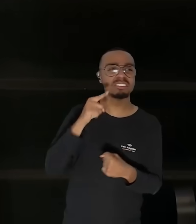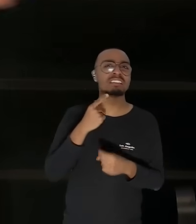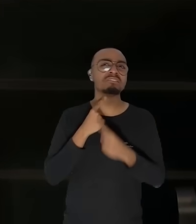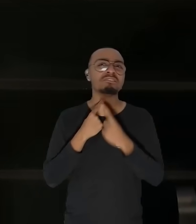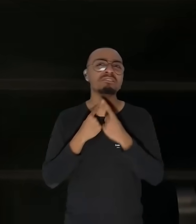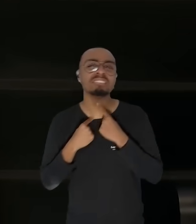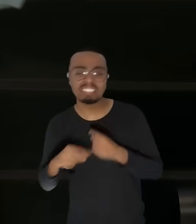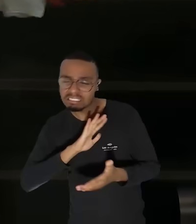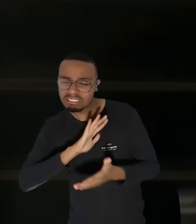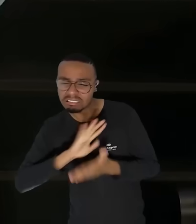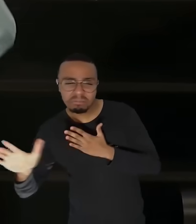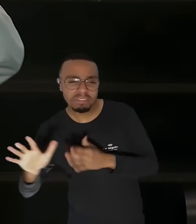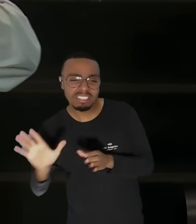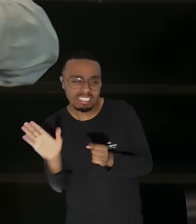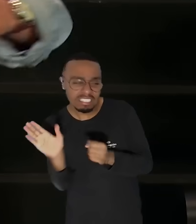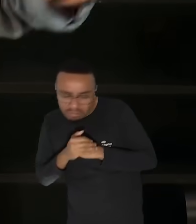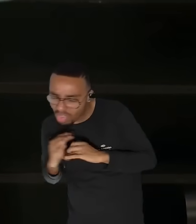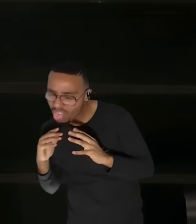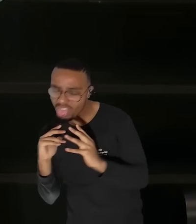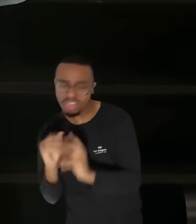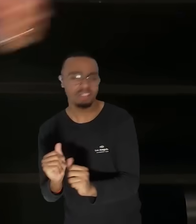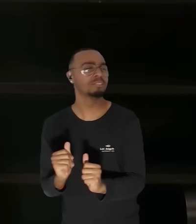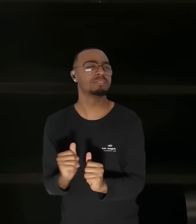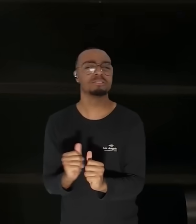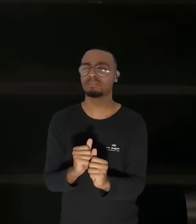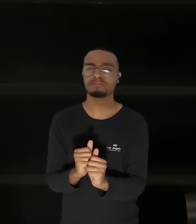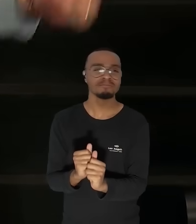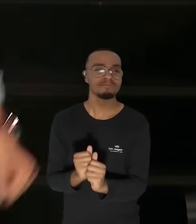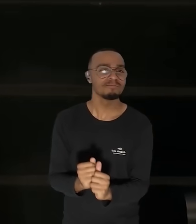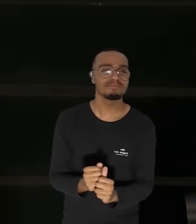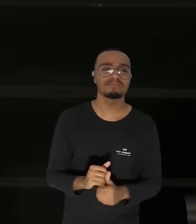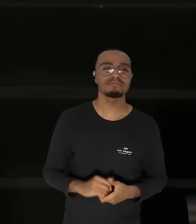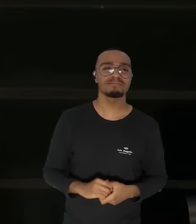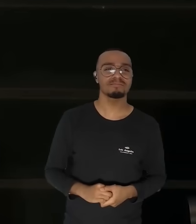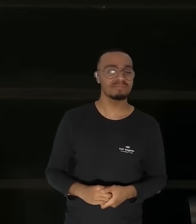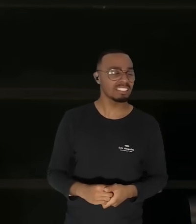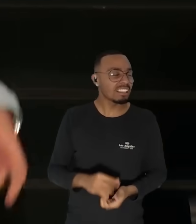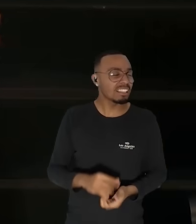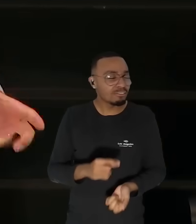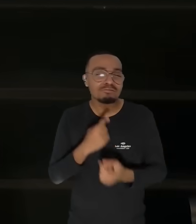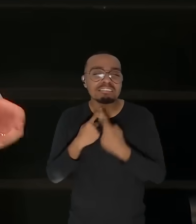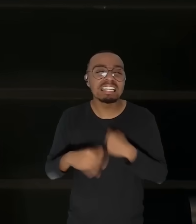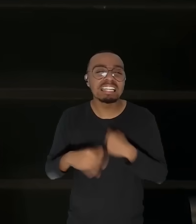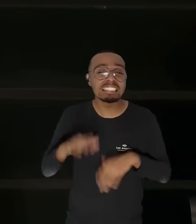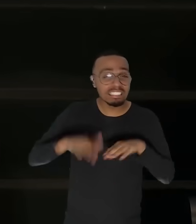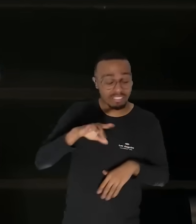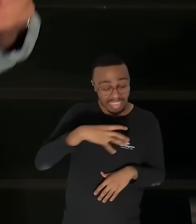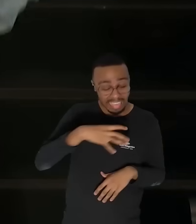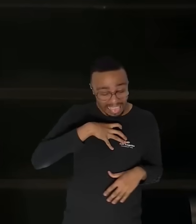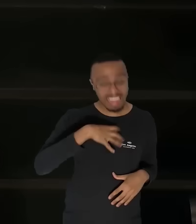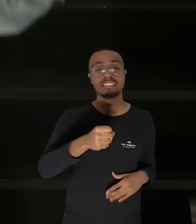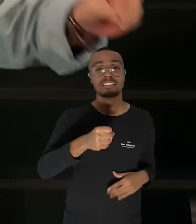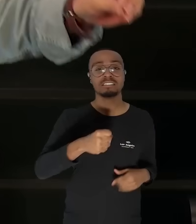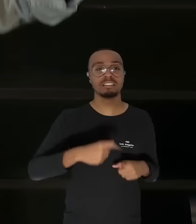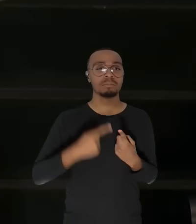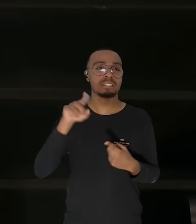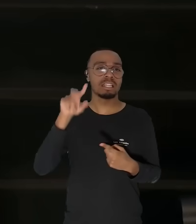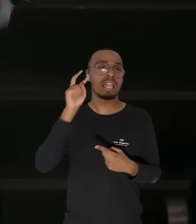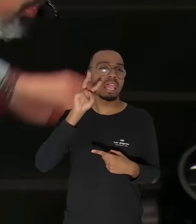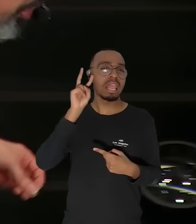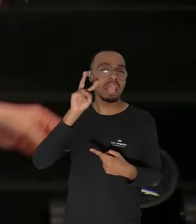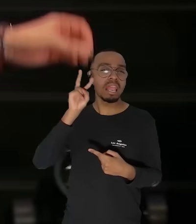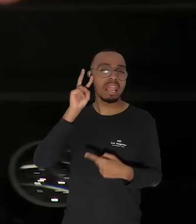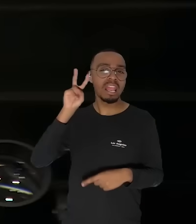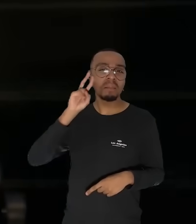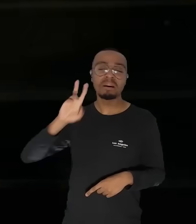sumir, da vontade de correr, da vontade de algumas vezes até de tirar a própria vida. Mas você não pode esquecer nenhuma tempestade. Nenhuma